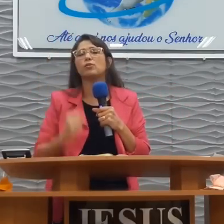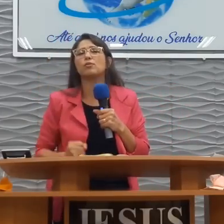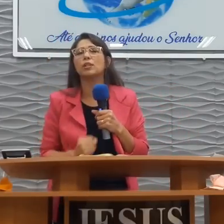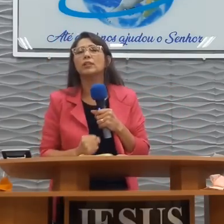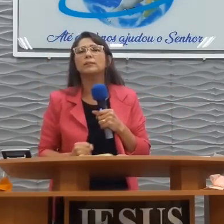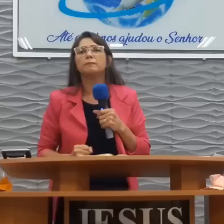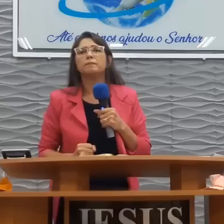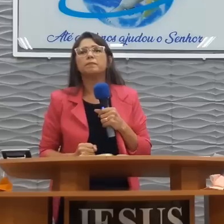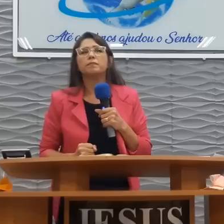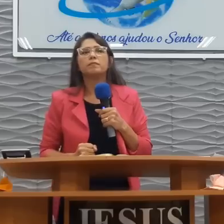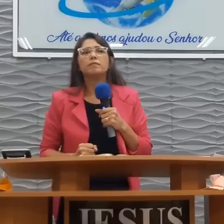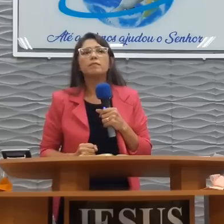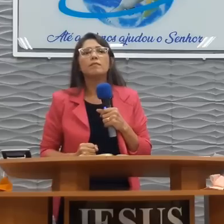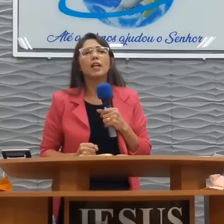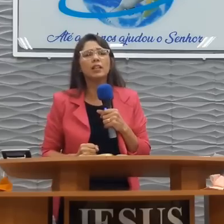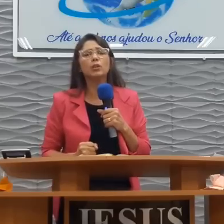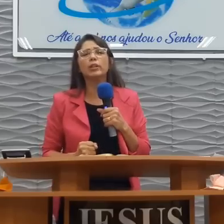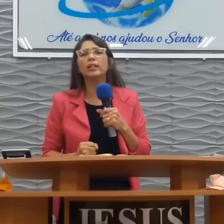eu não posso.